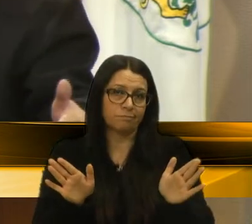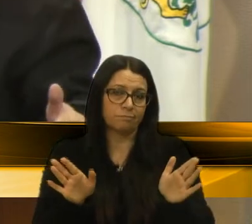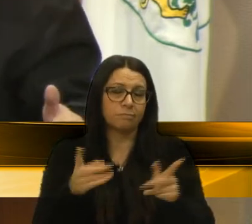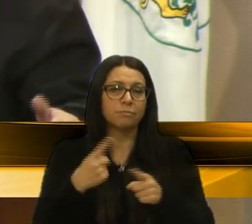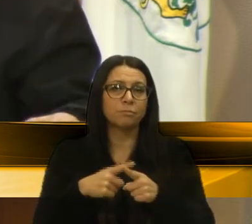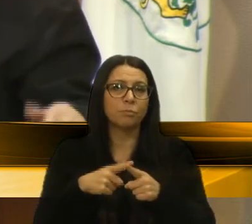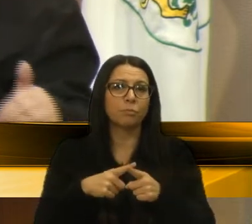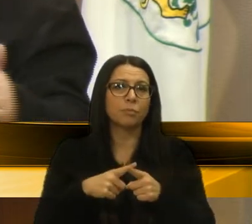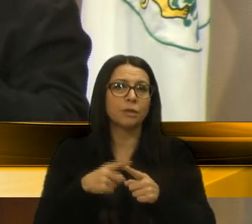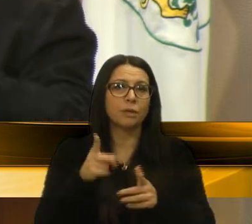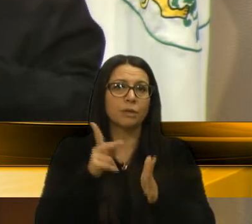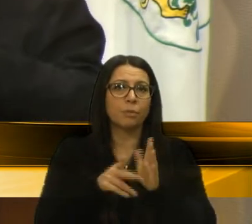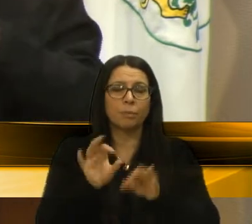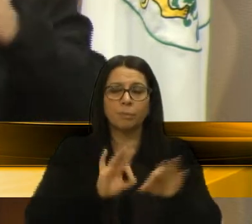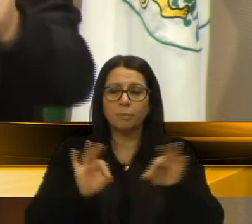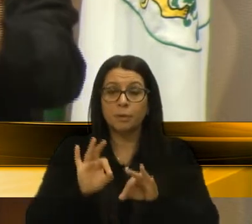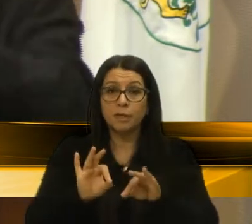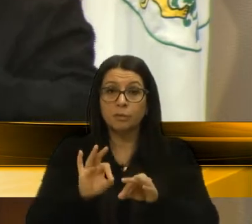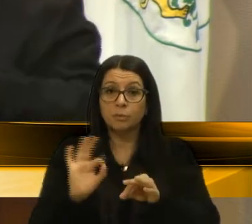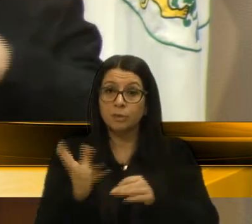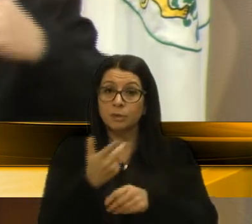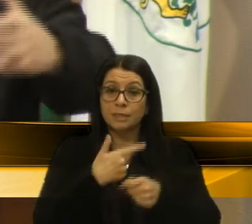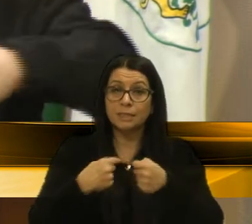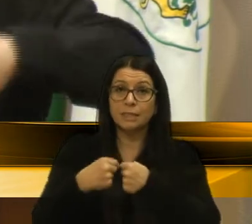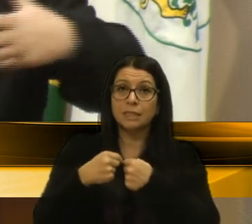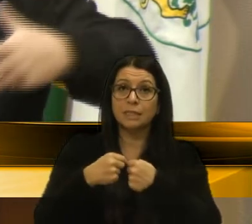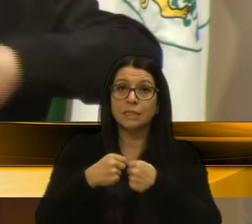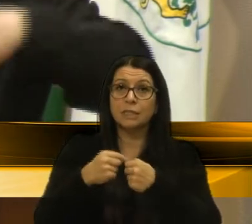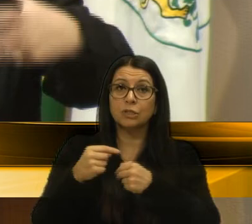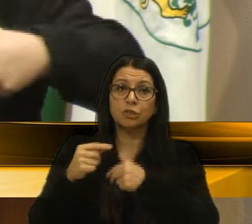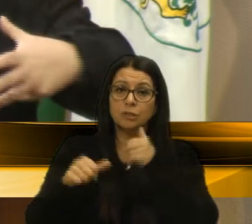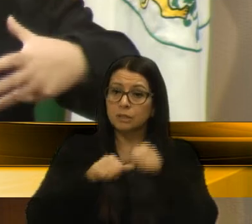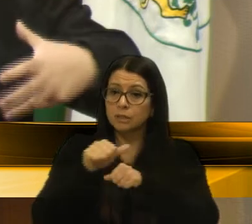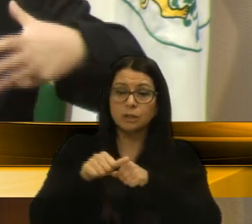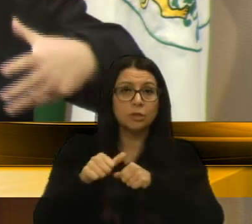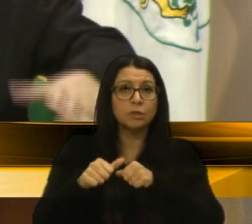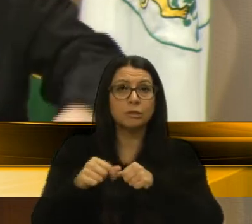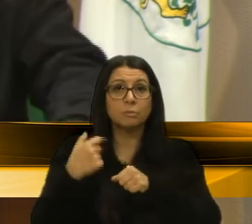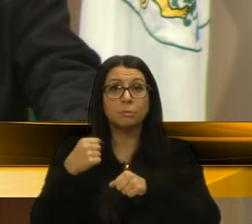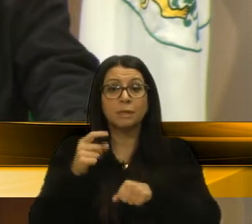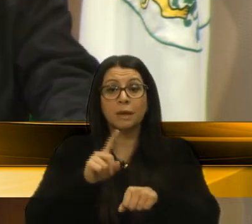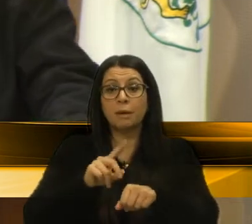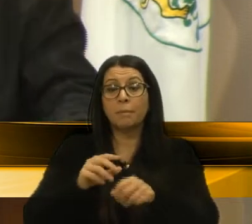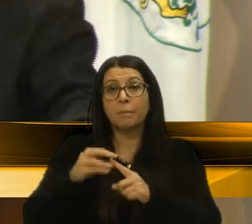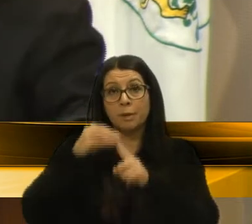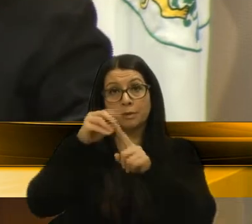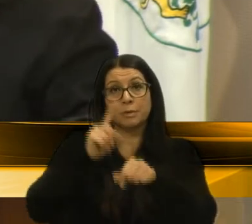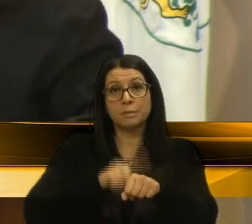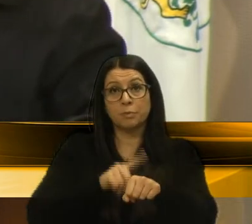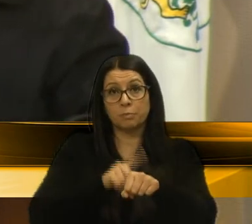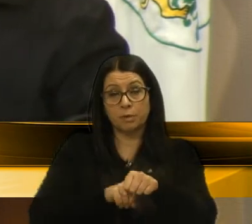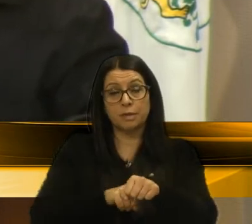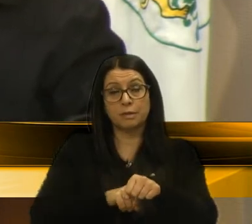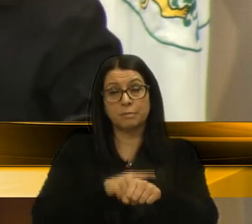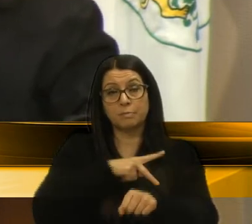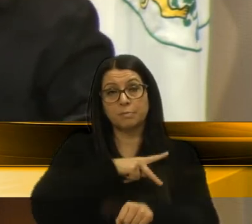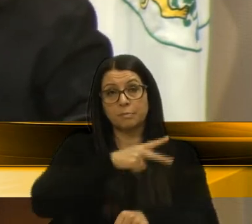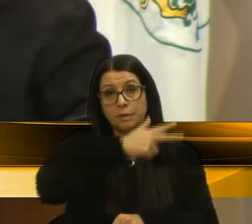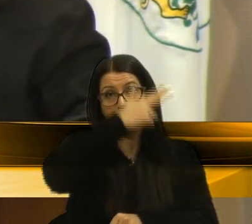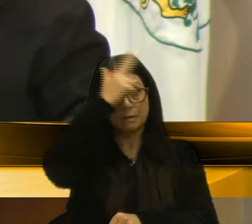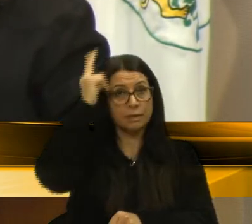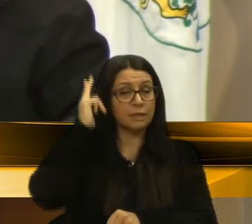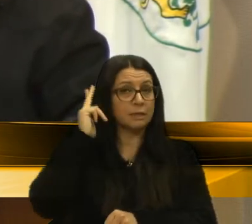Porque o plano diretor é um instrumento dinâmico, né? Ele dialoga com, e principalmente nesses momentos, presidente Cassina,